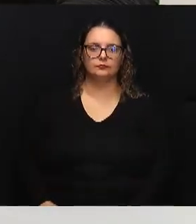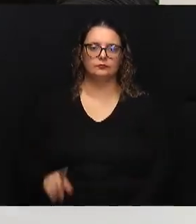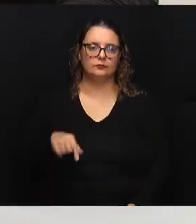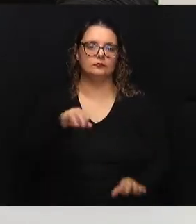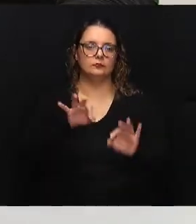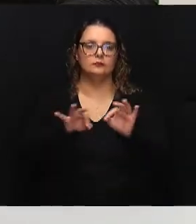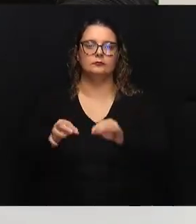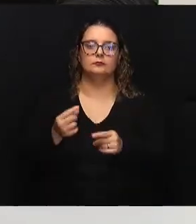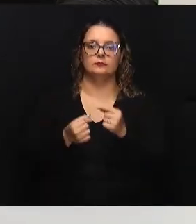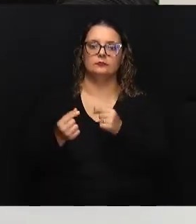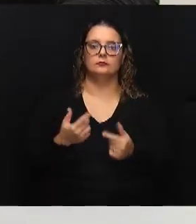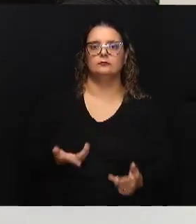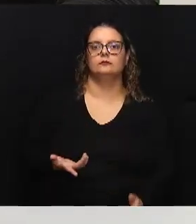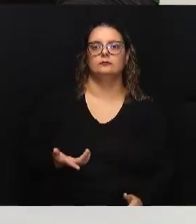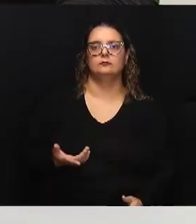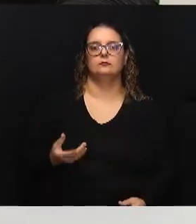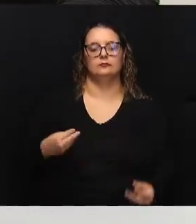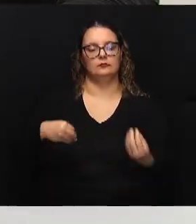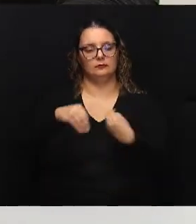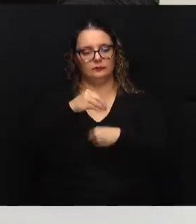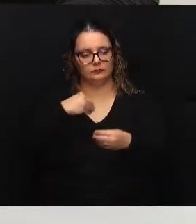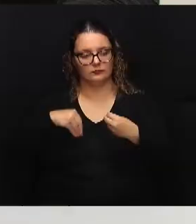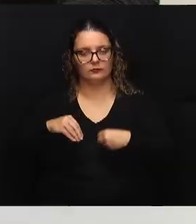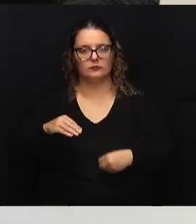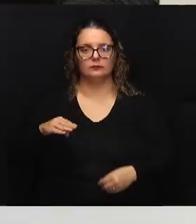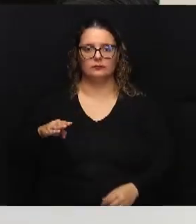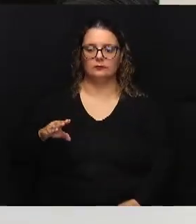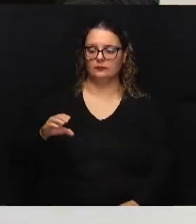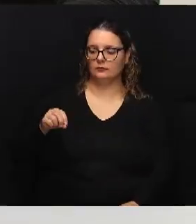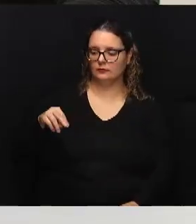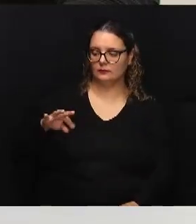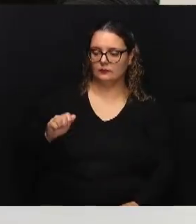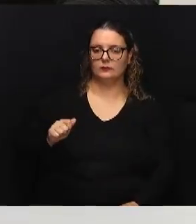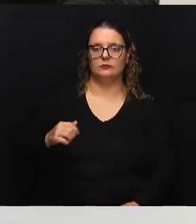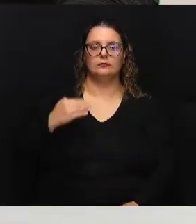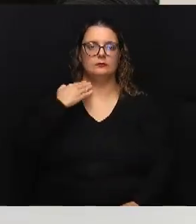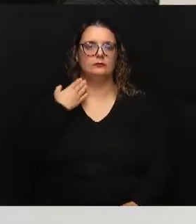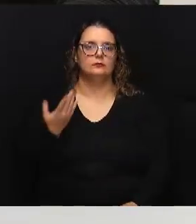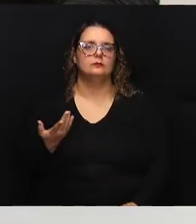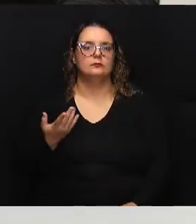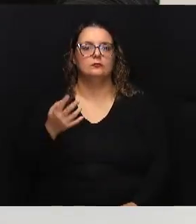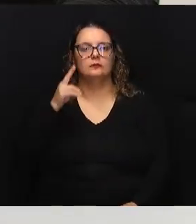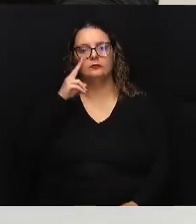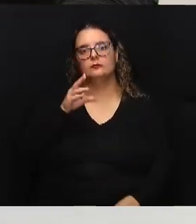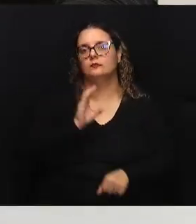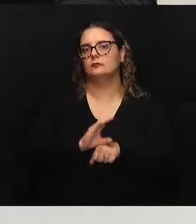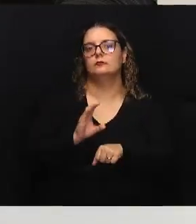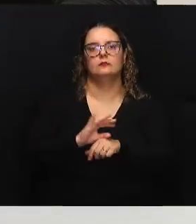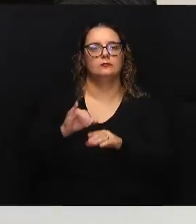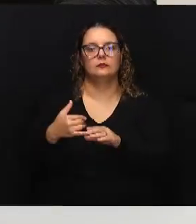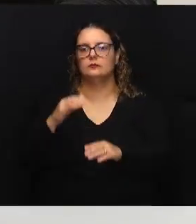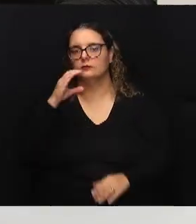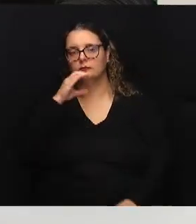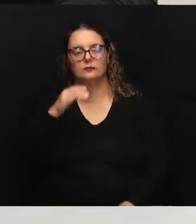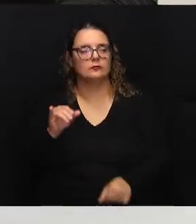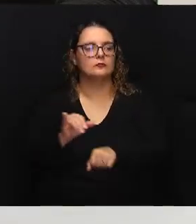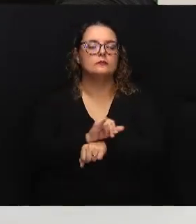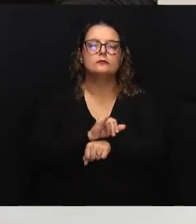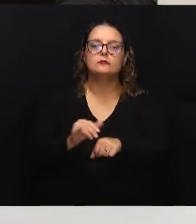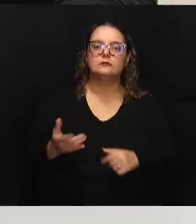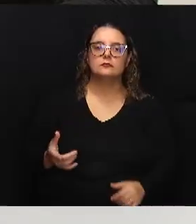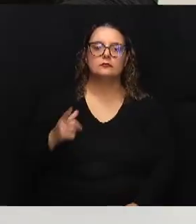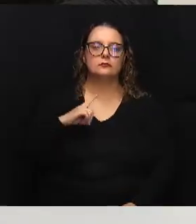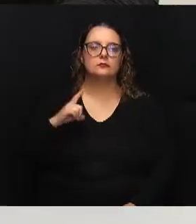planejamento financeiro que vai envolver a sua conta bancária. Então, ver cursos no YouTube rápidos, usar ferramentas